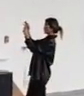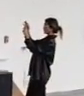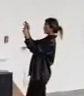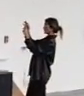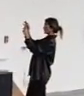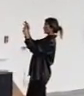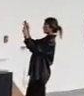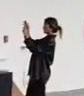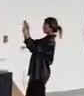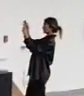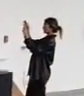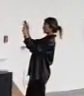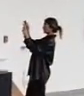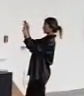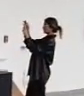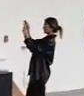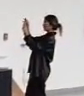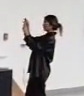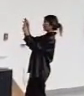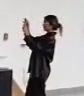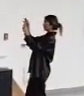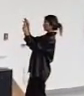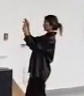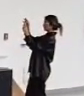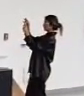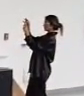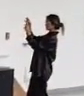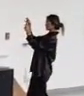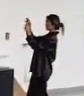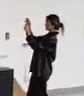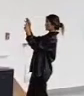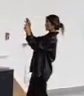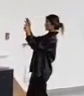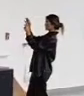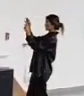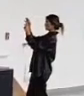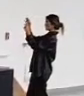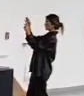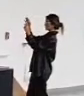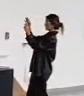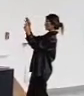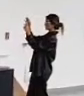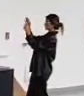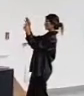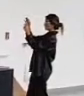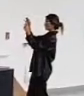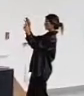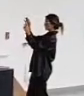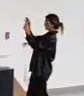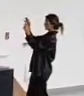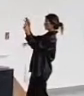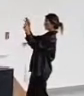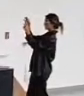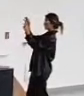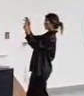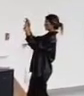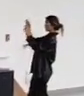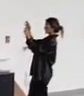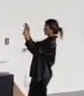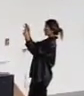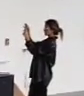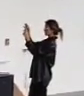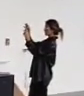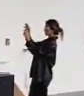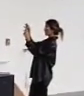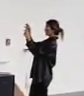decidi, em vez de ficar triste pelo laudo que tive, diagnóstico, decidi transformar isso